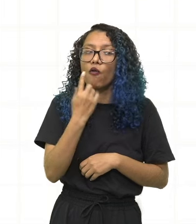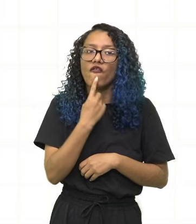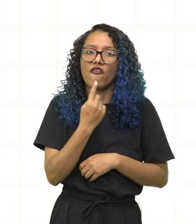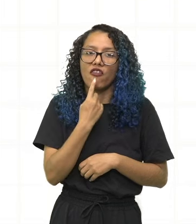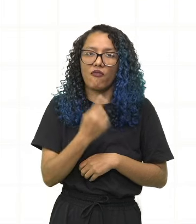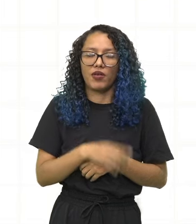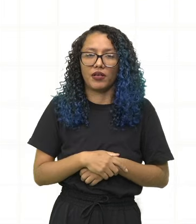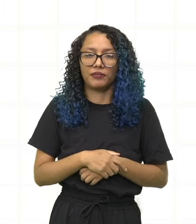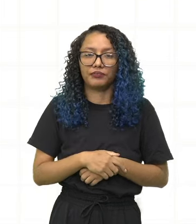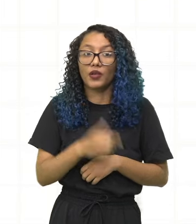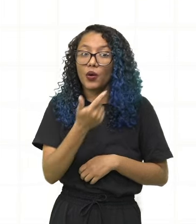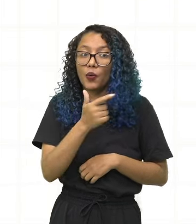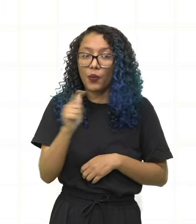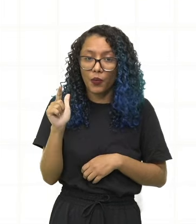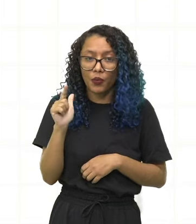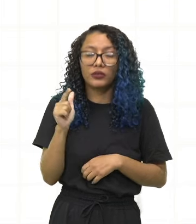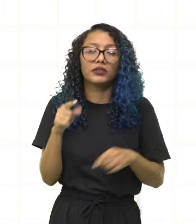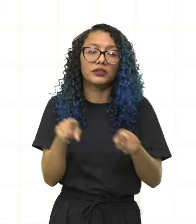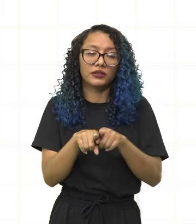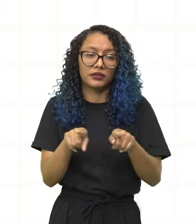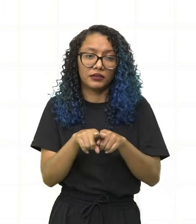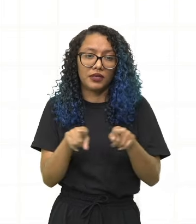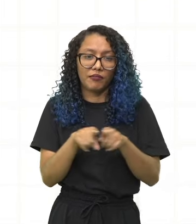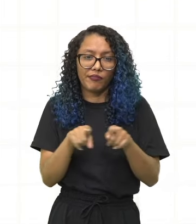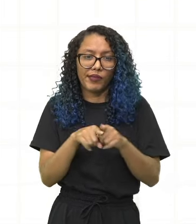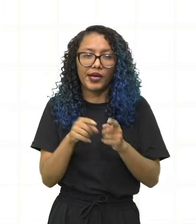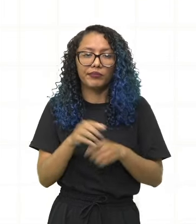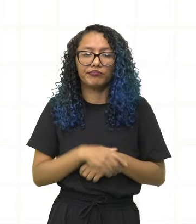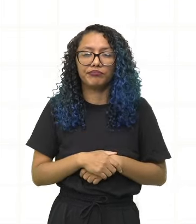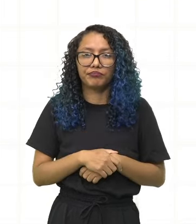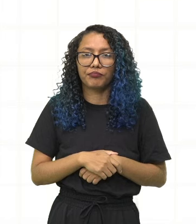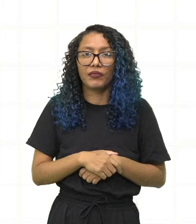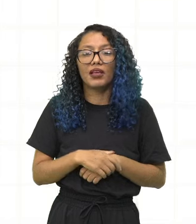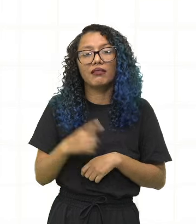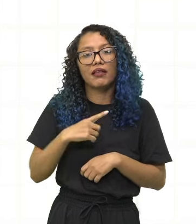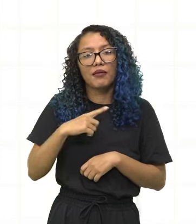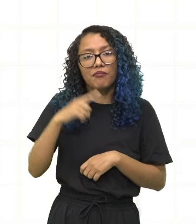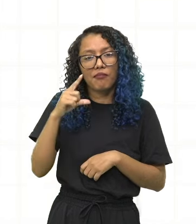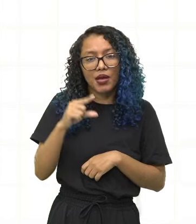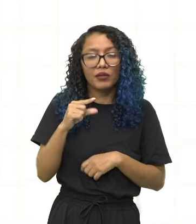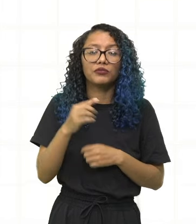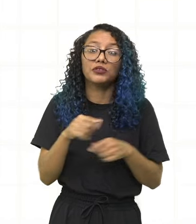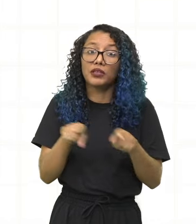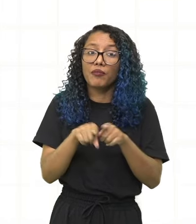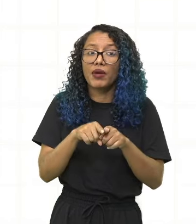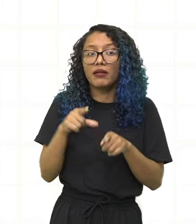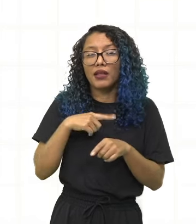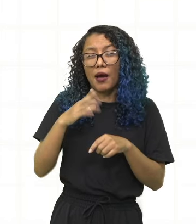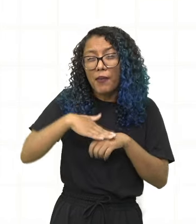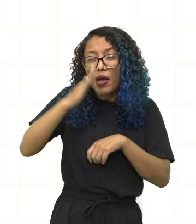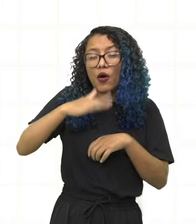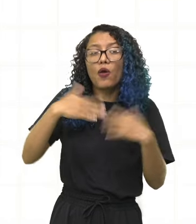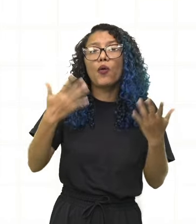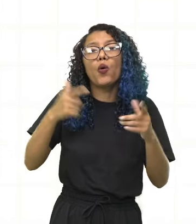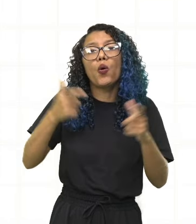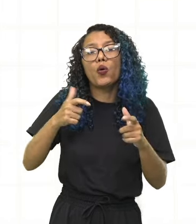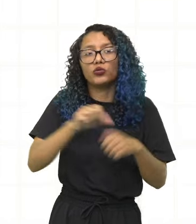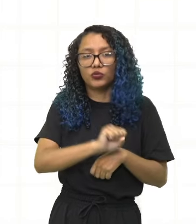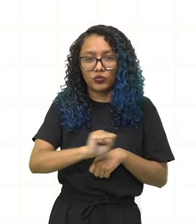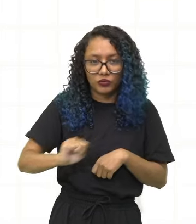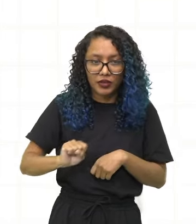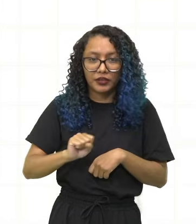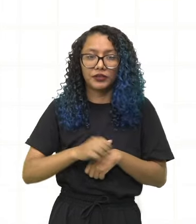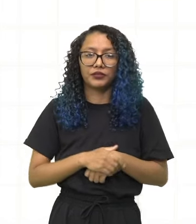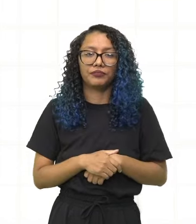Consequentemente, nós temos as outras participações menores, né? A maior participação nós temos da sudeste, 21,8%